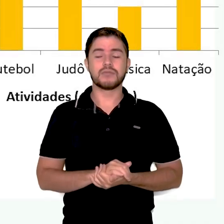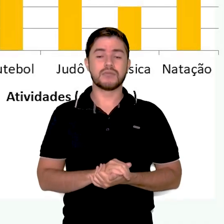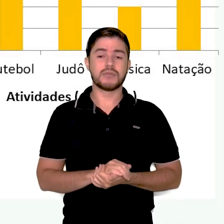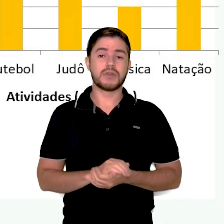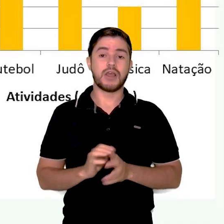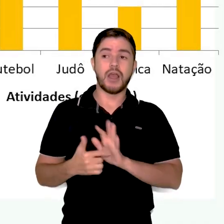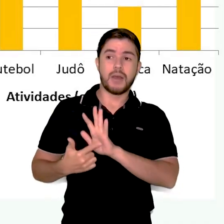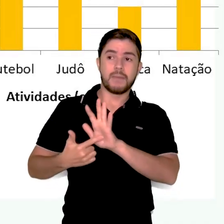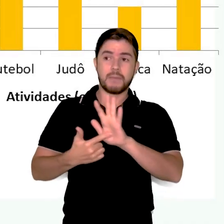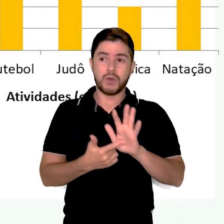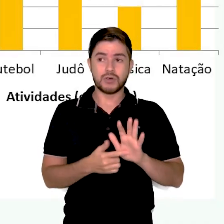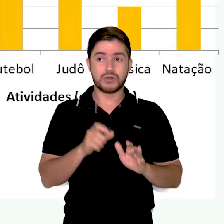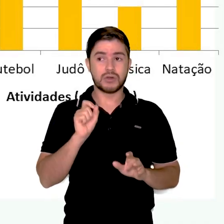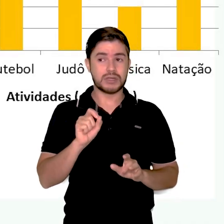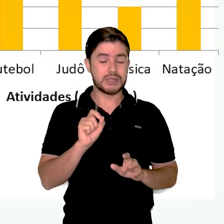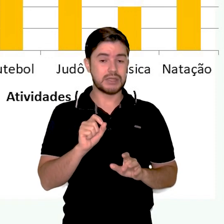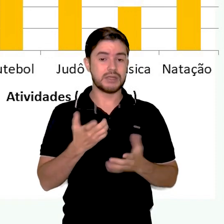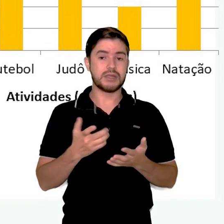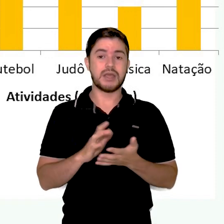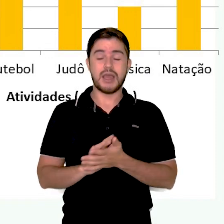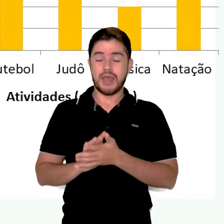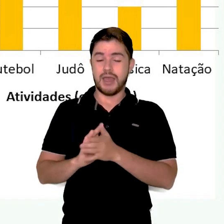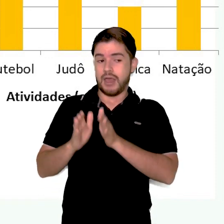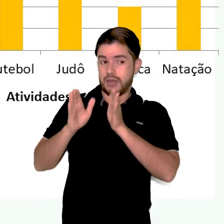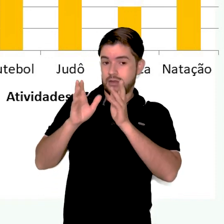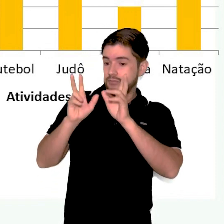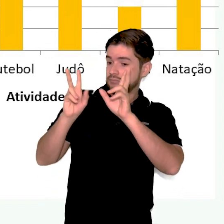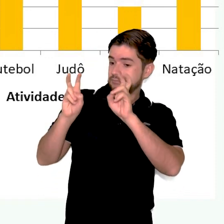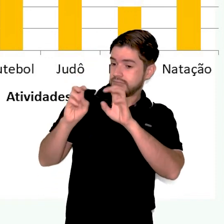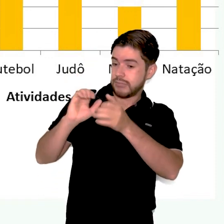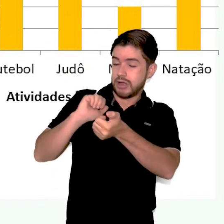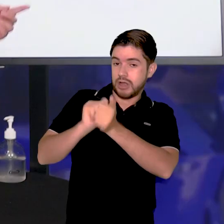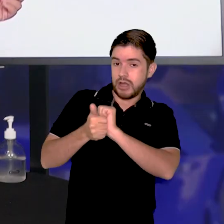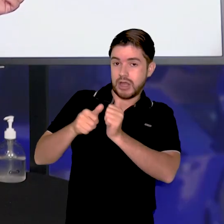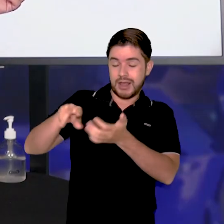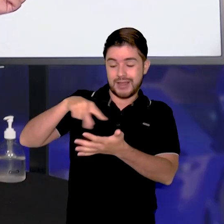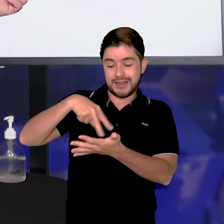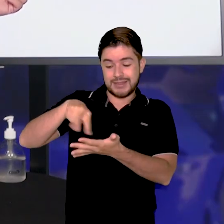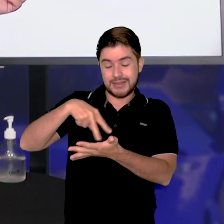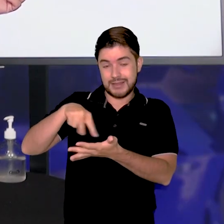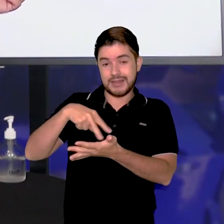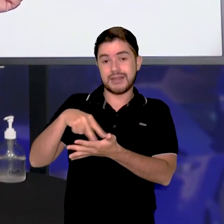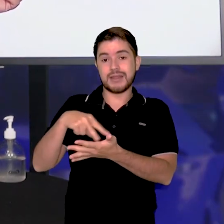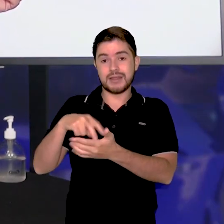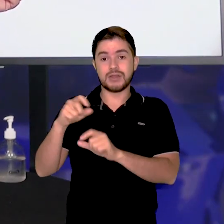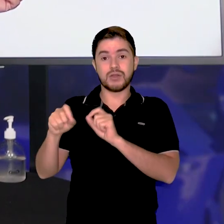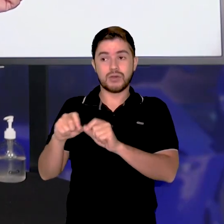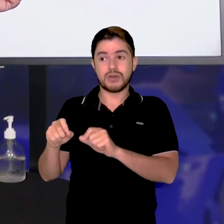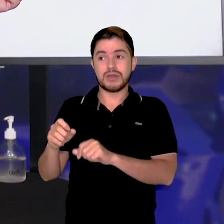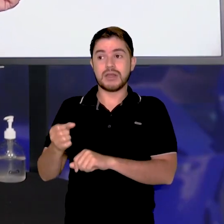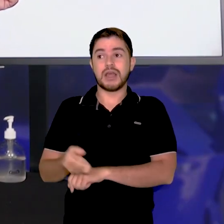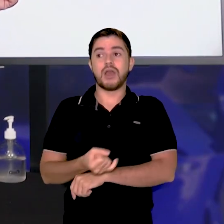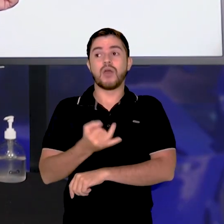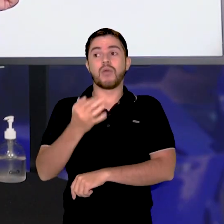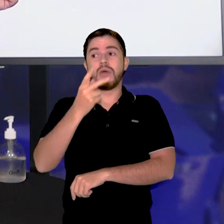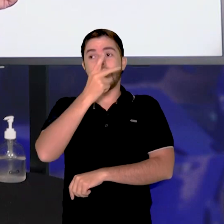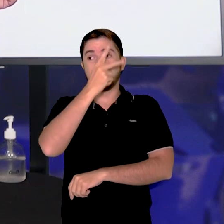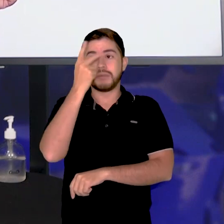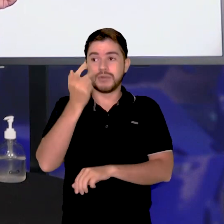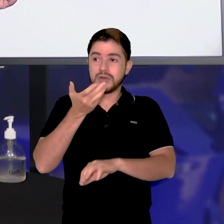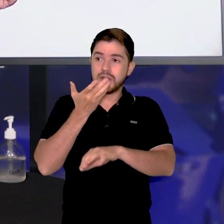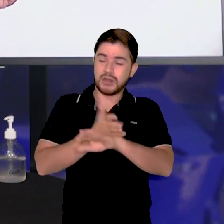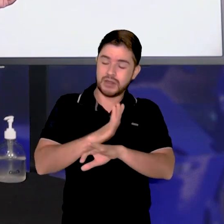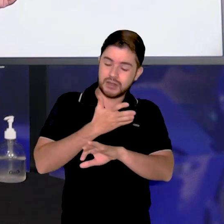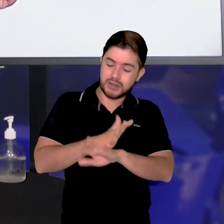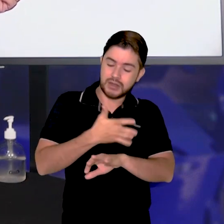eu identifiquei a hipótese atividade dança ou esporte dança, a gente identificou que a frequência desse esporte na turma